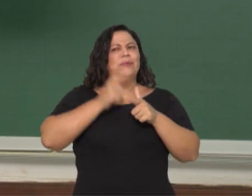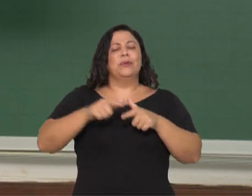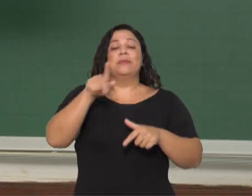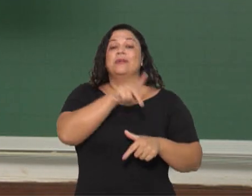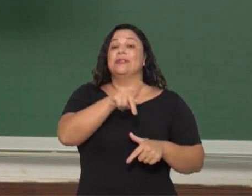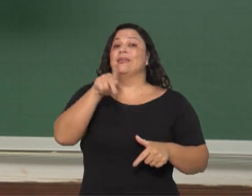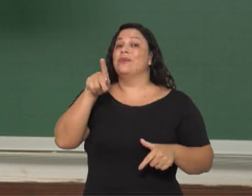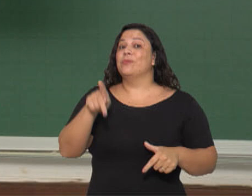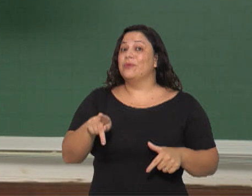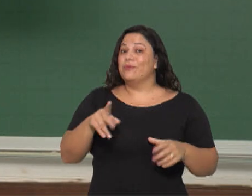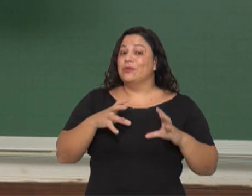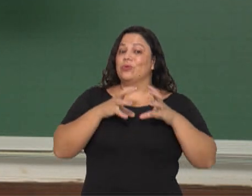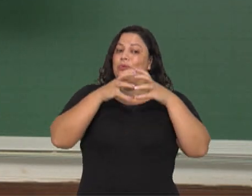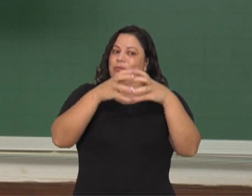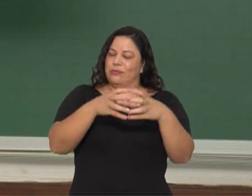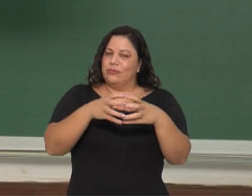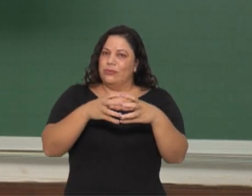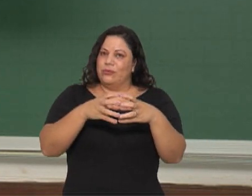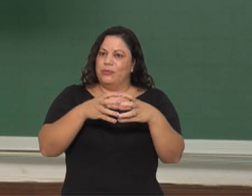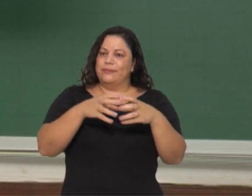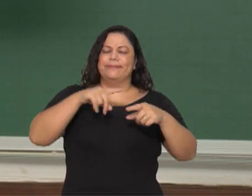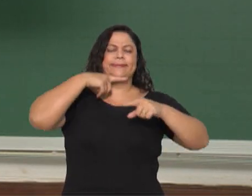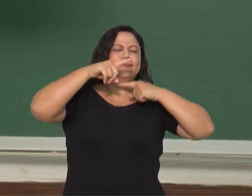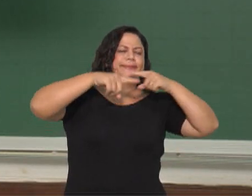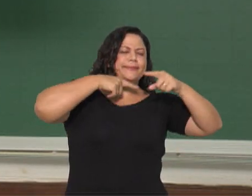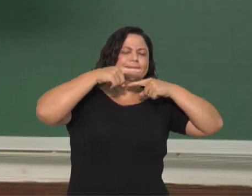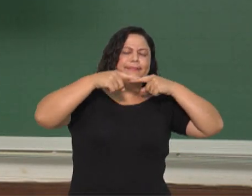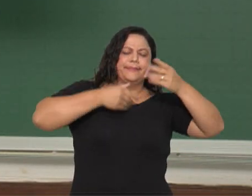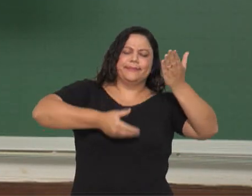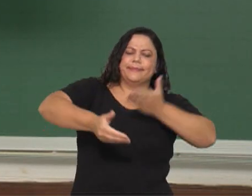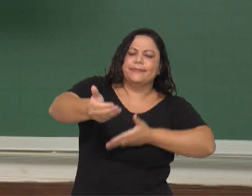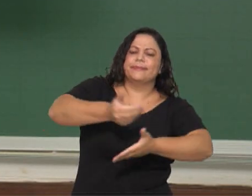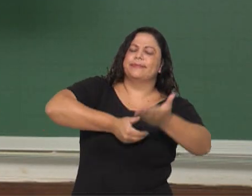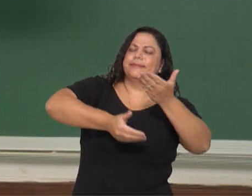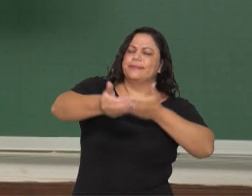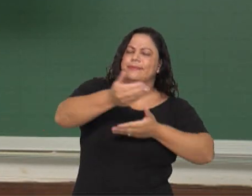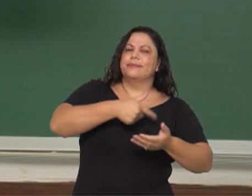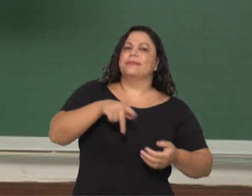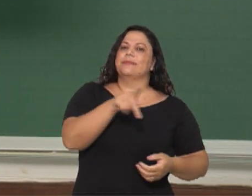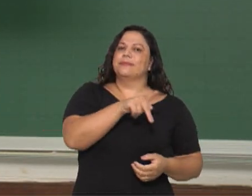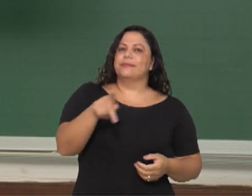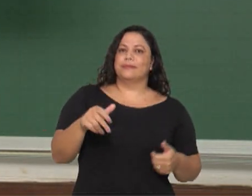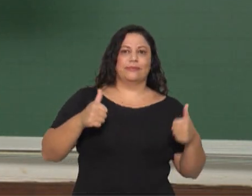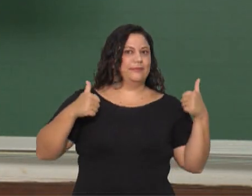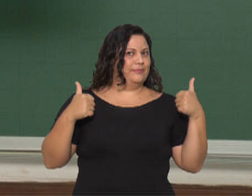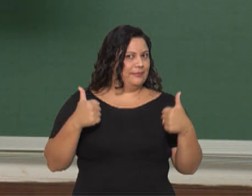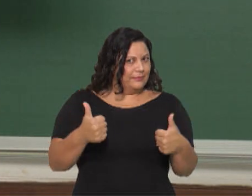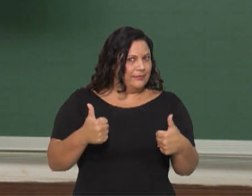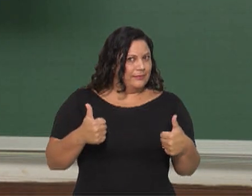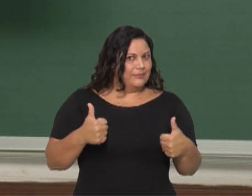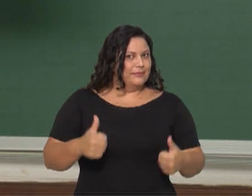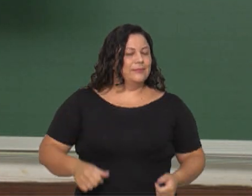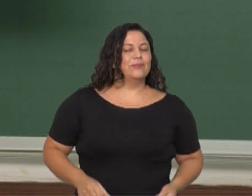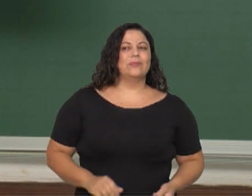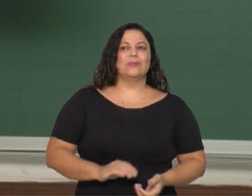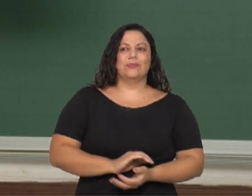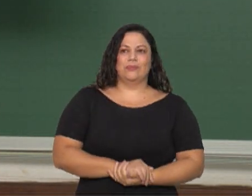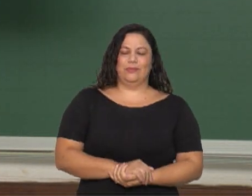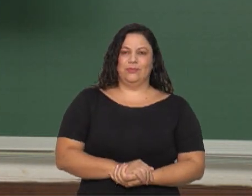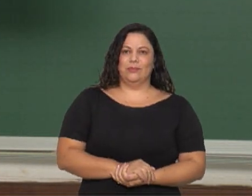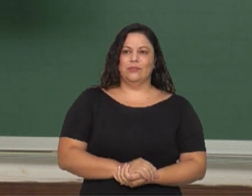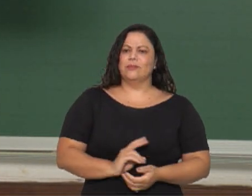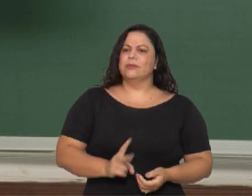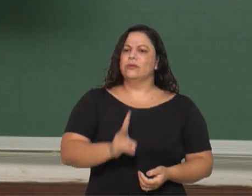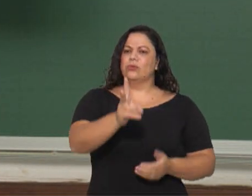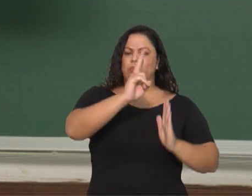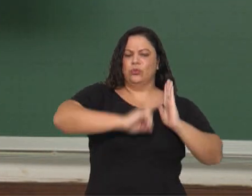na turma sua para poder tirar a dúvida, interagir com o seu professor. Certinho? Vamos lá então. Continuando a leitura